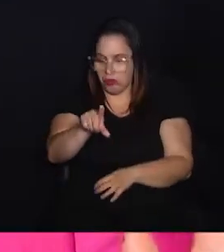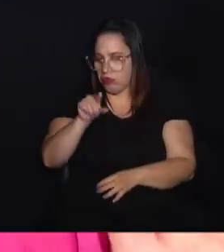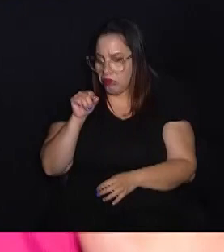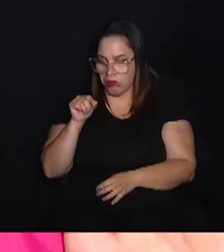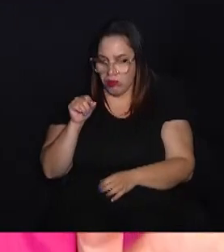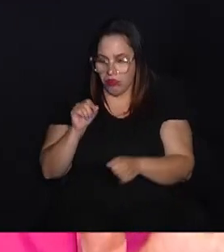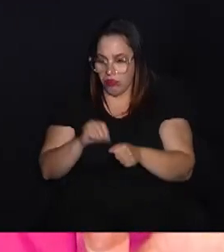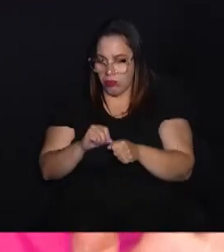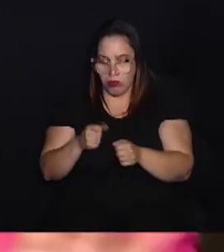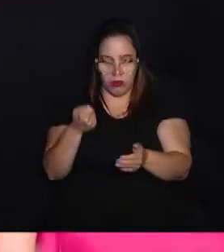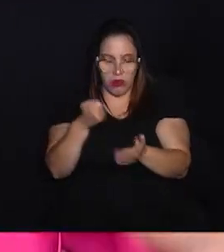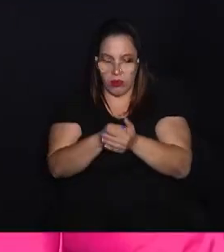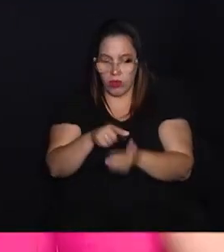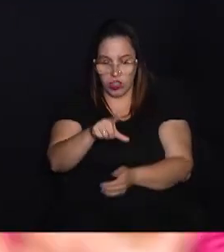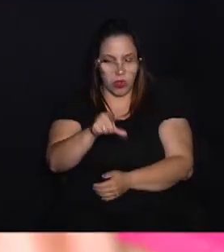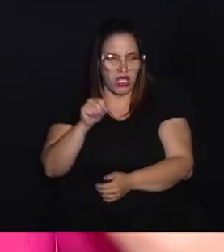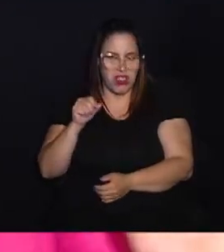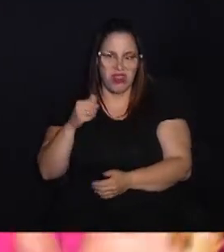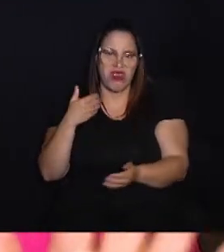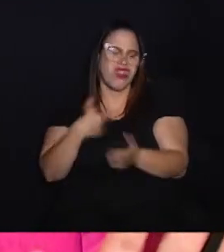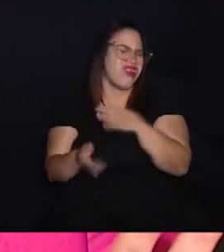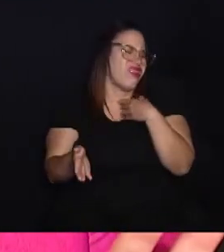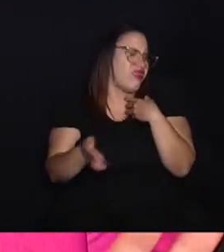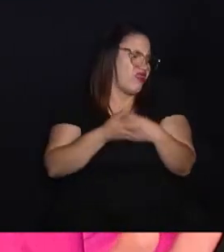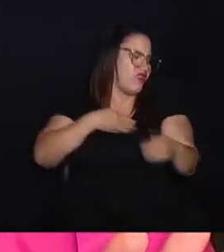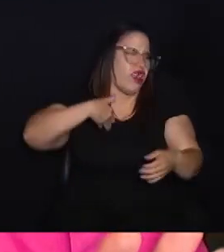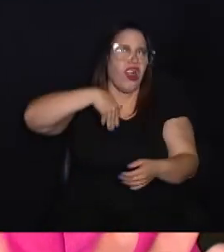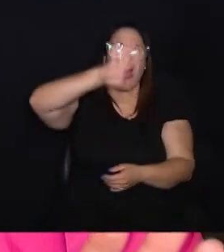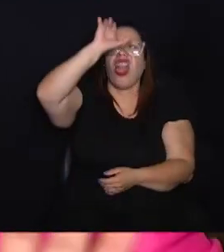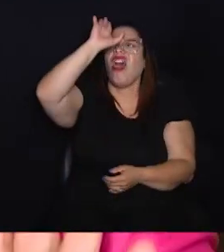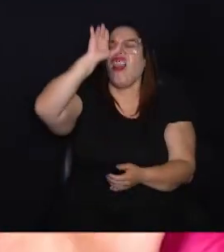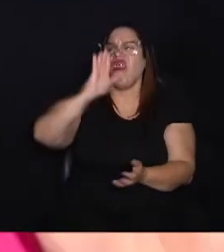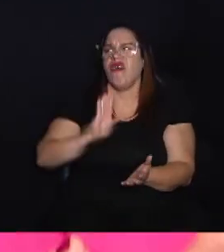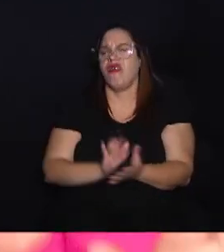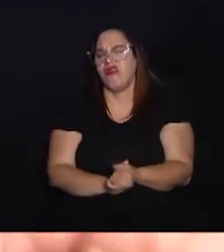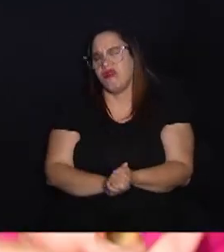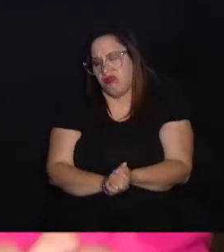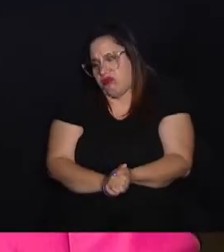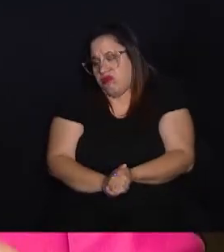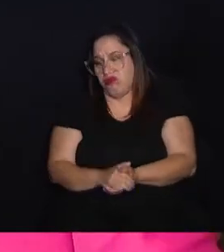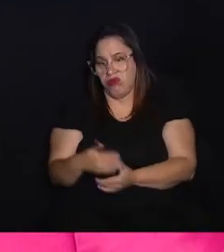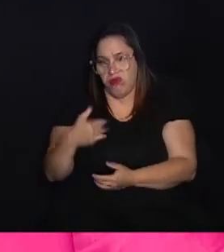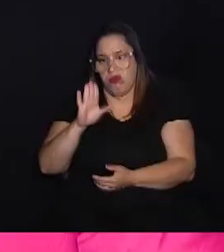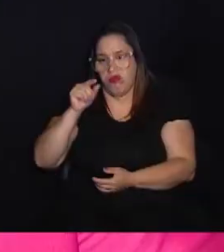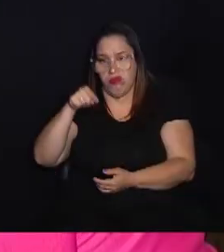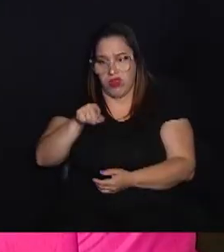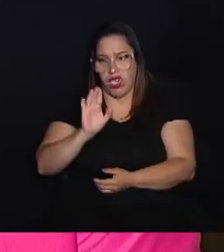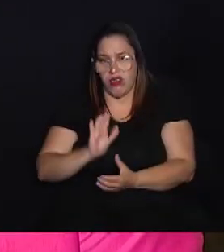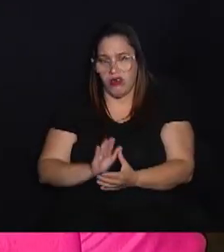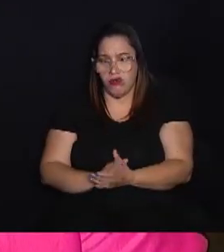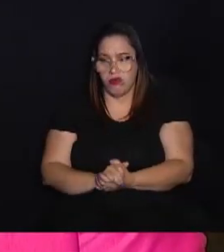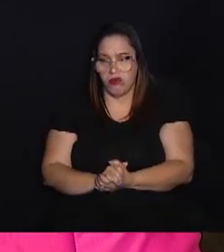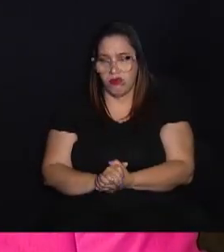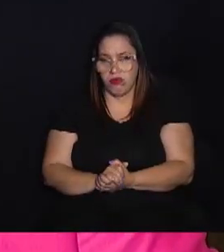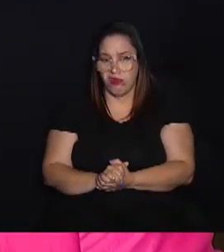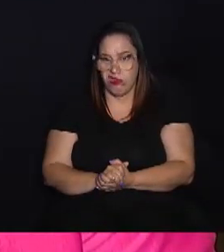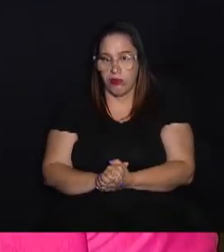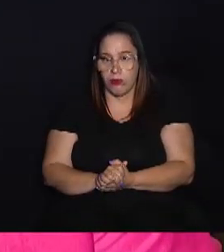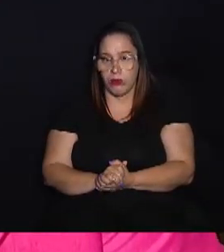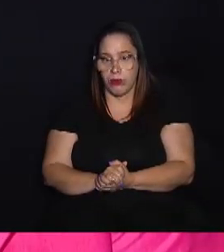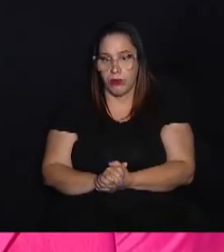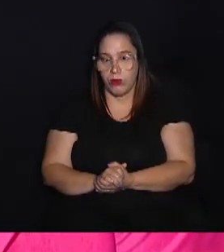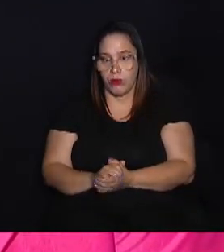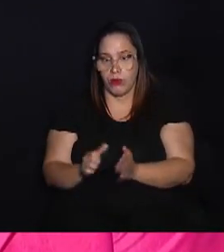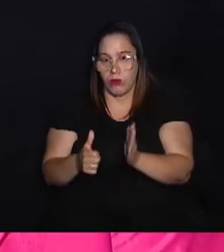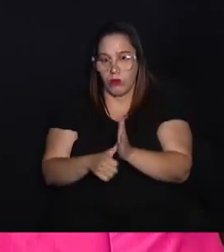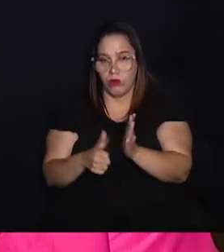fazer o exercício de escolha, para mim tanto faz quem entrar. A pessoa vai e já está com a tecla lá e tecla o